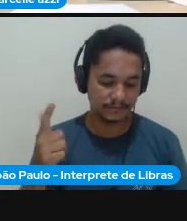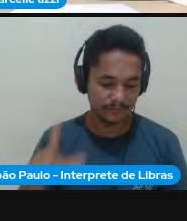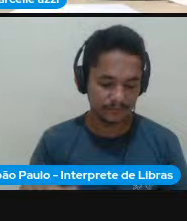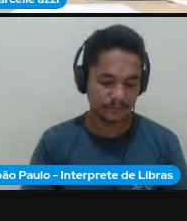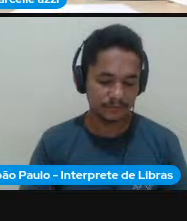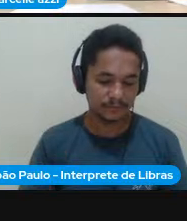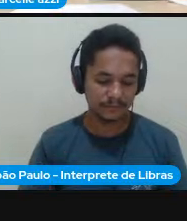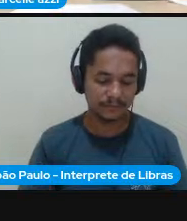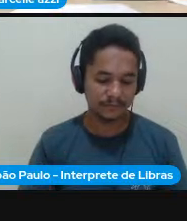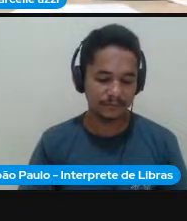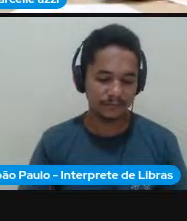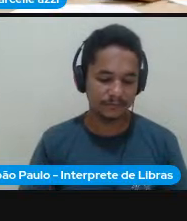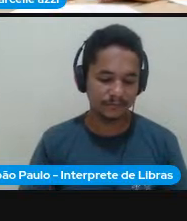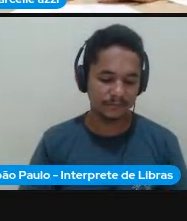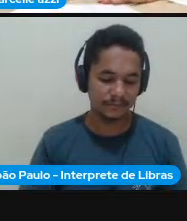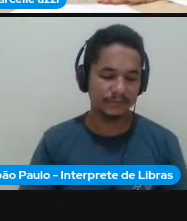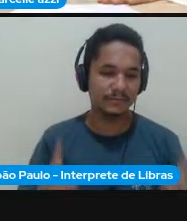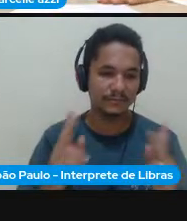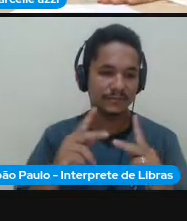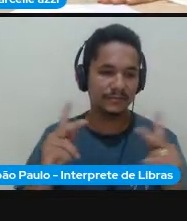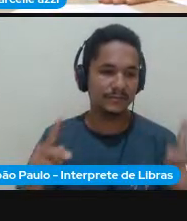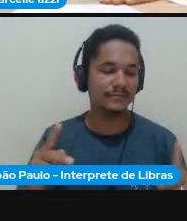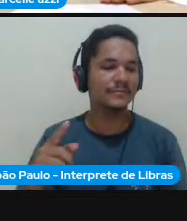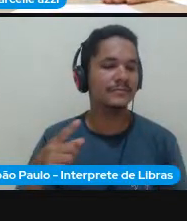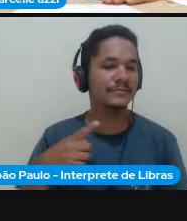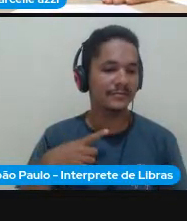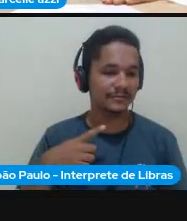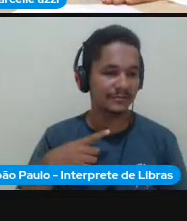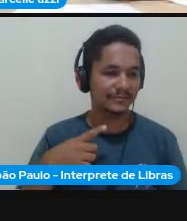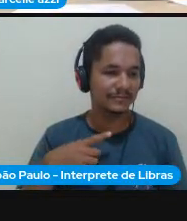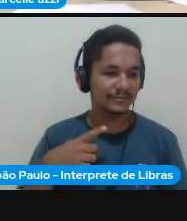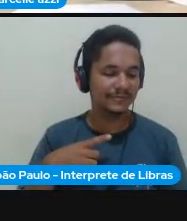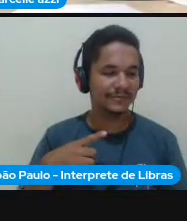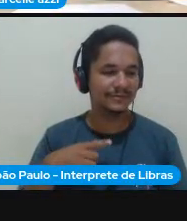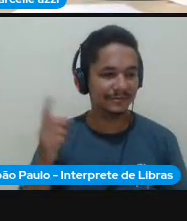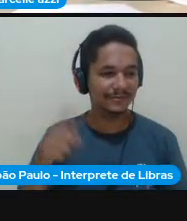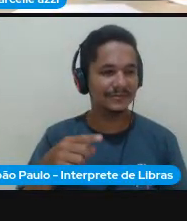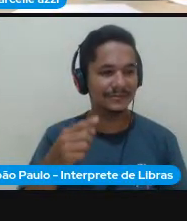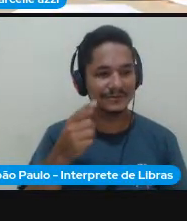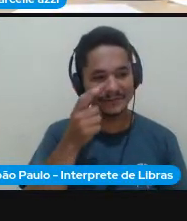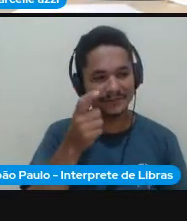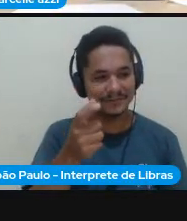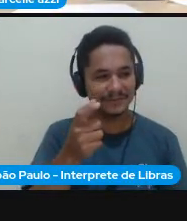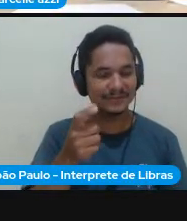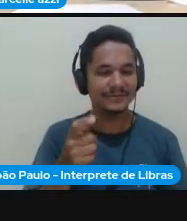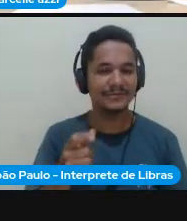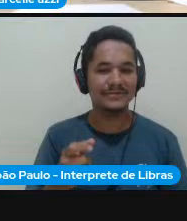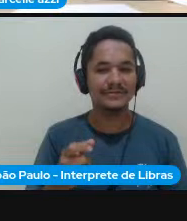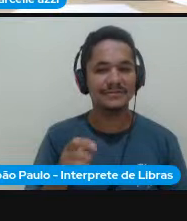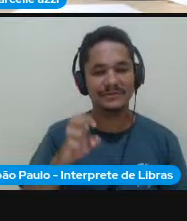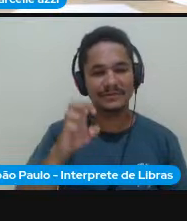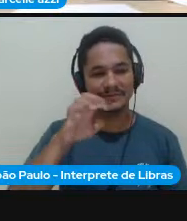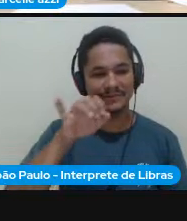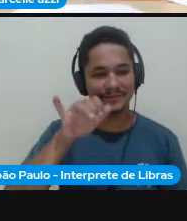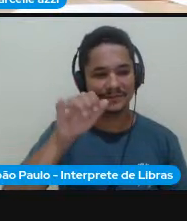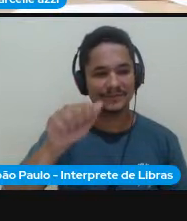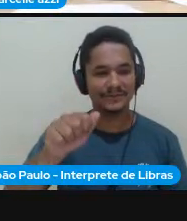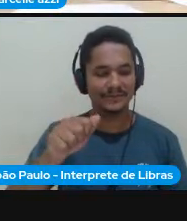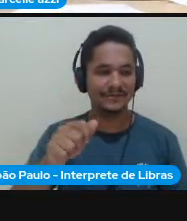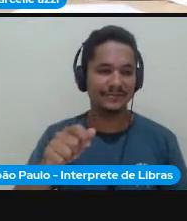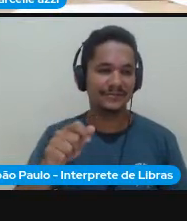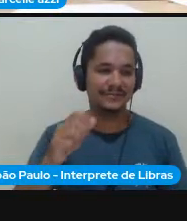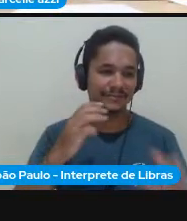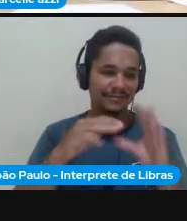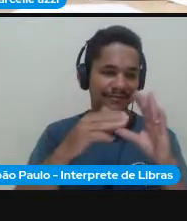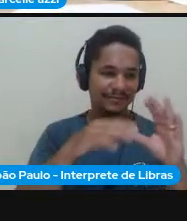interativa. E a professora Eleonora Piersetti também nos assistindo. A equipe da EJA está recebendo essas fotos, eu imagino,